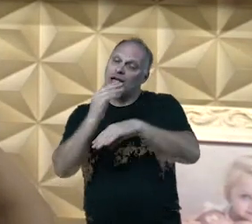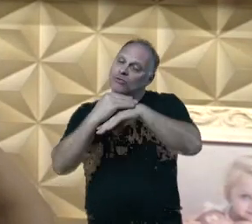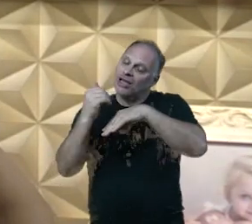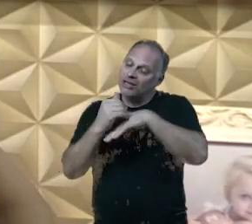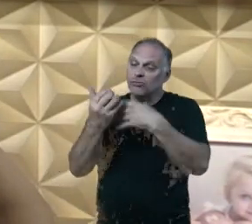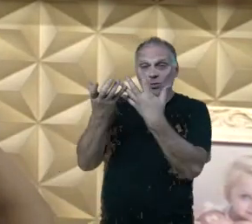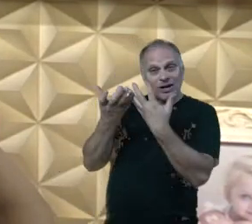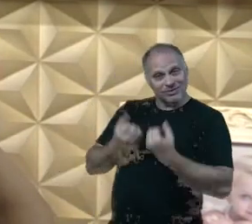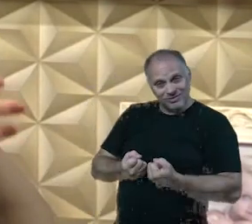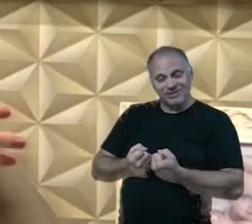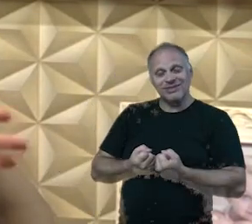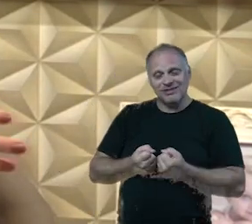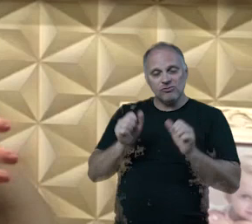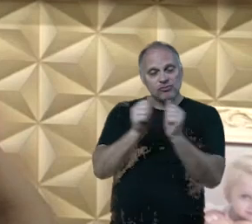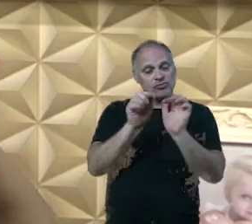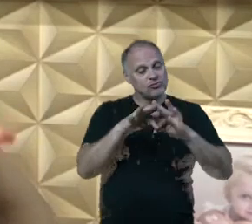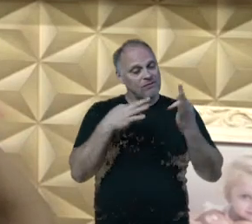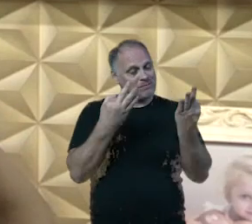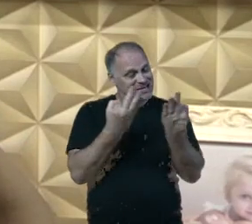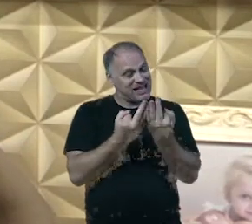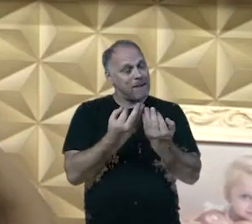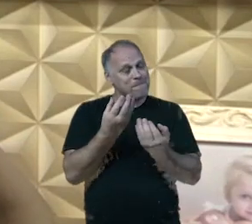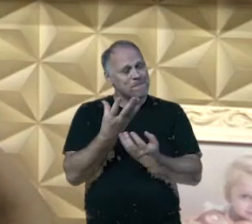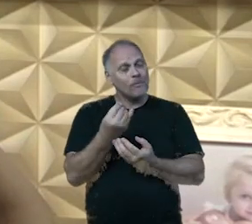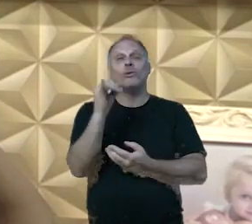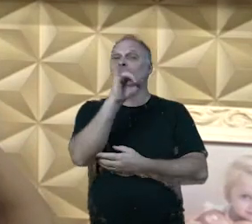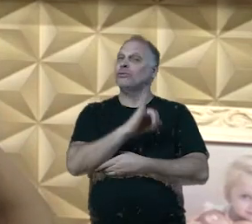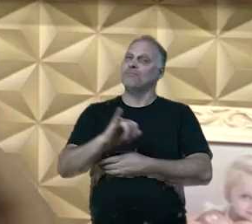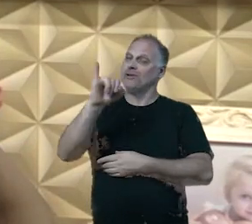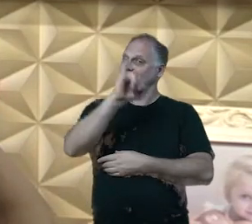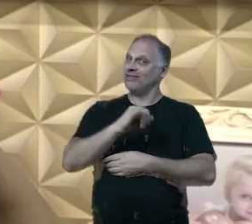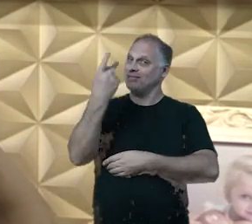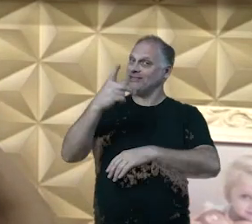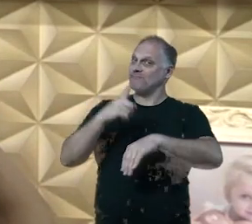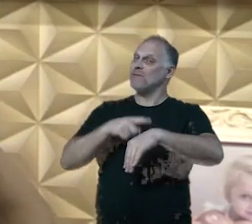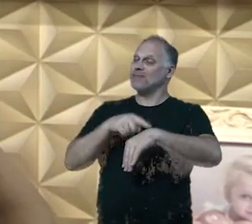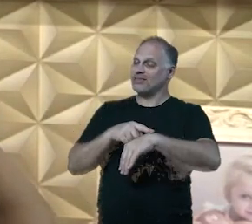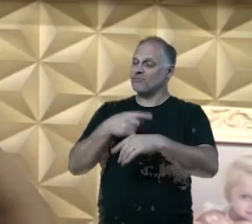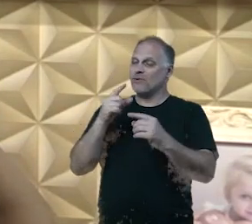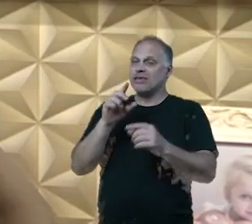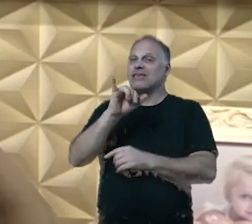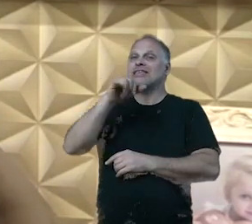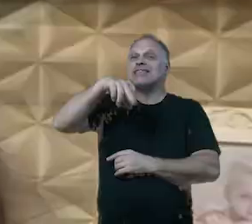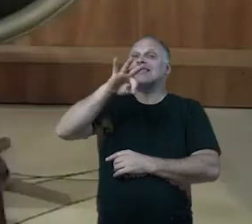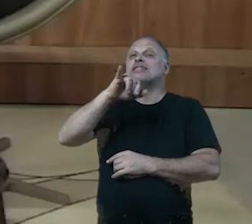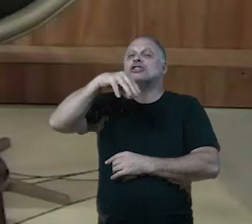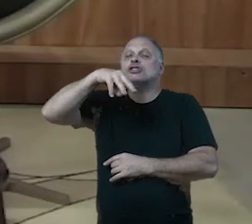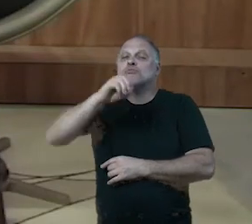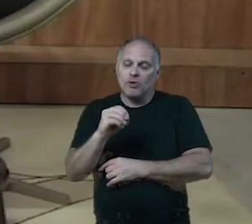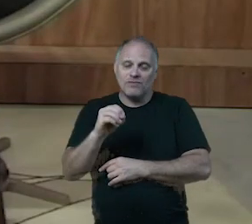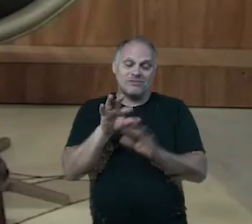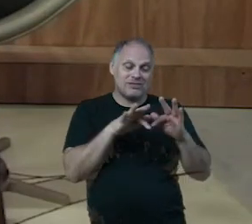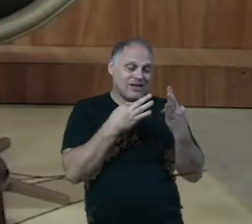olhar acolhedor, assim, para com a família, é o diferencial, assim, nesses momentos. Que vai ser o teu diferencial no teu